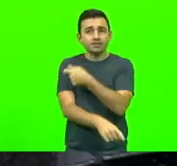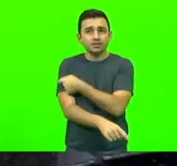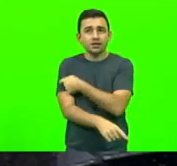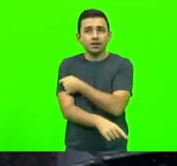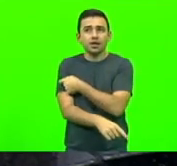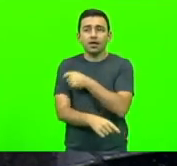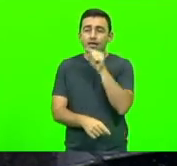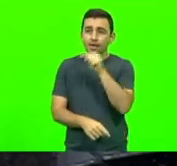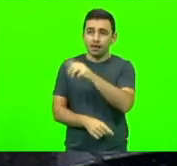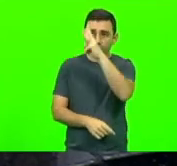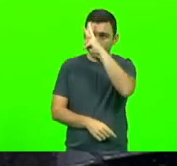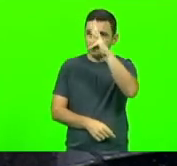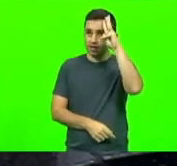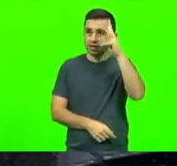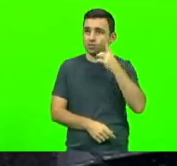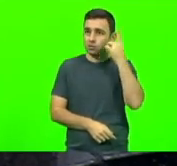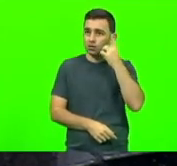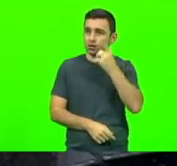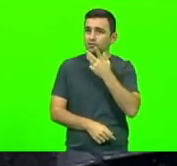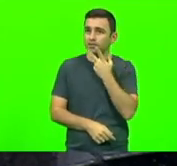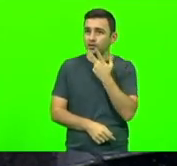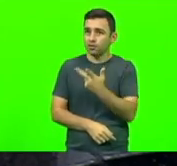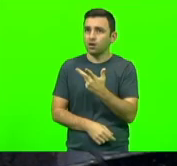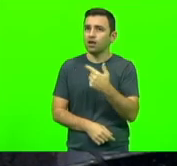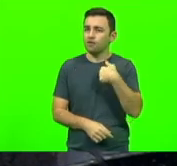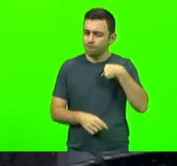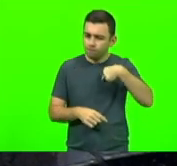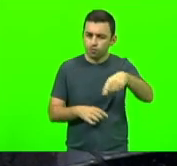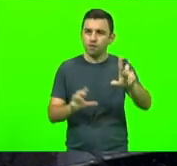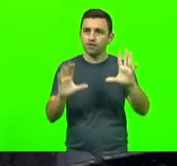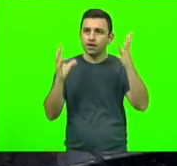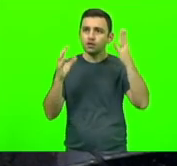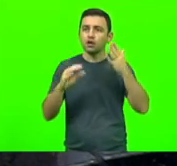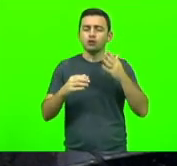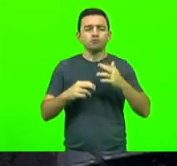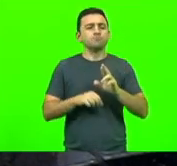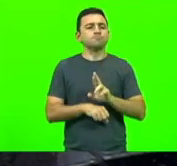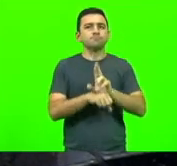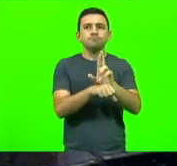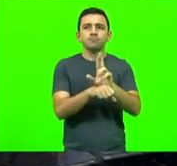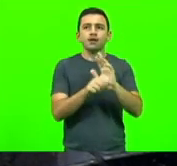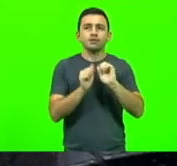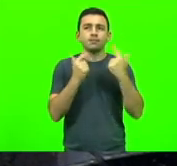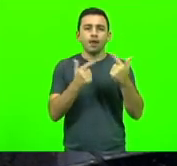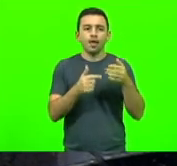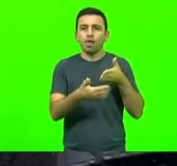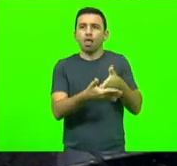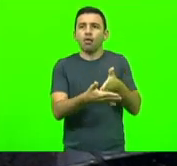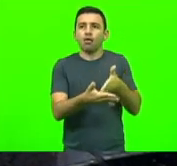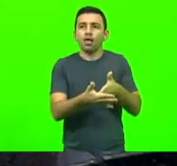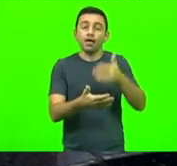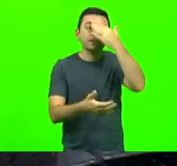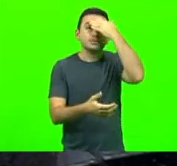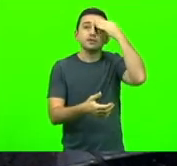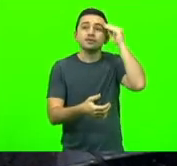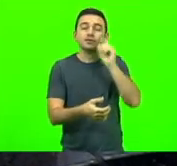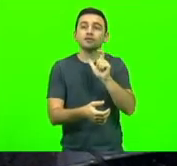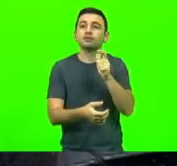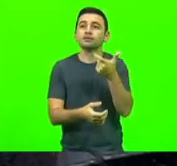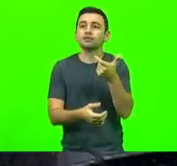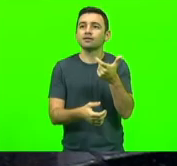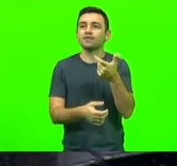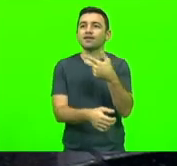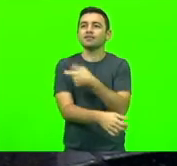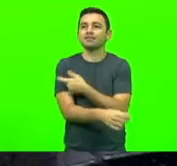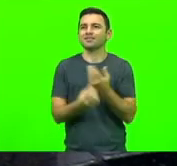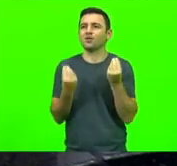Volney bem lembrou, porque eu entrei num evento público representando a Assembleia Legislativa e não queriam me deixar entrar, porque eu me esqueci do cartão de vacinação.